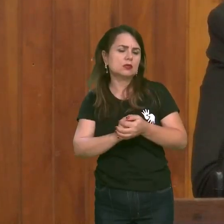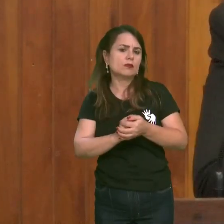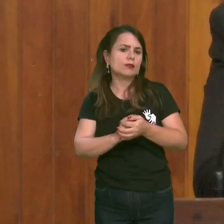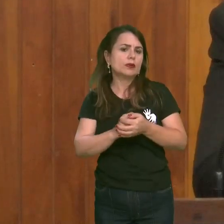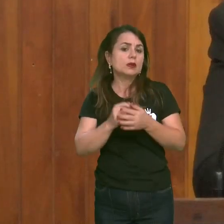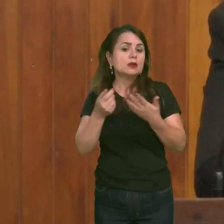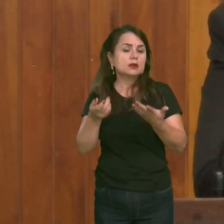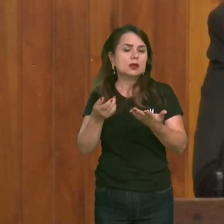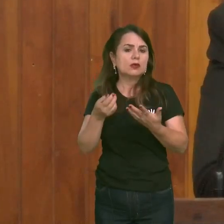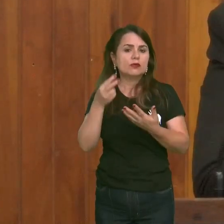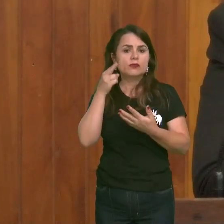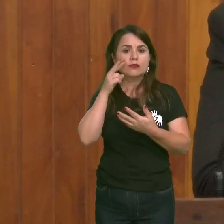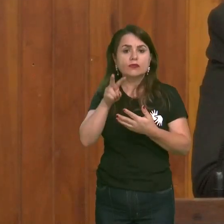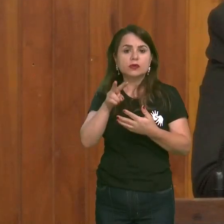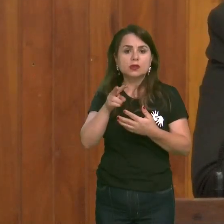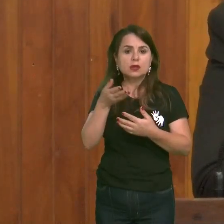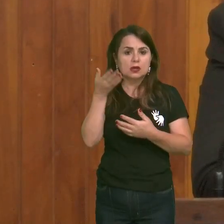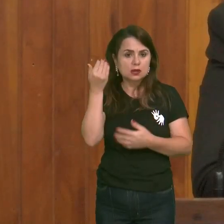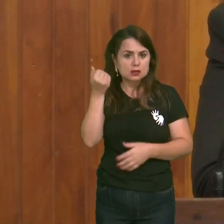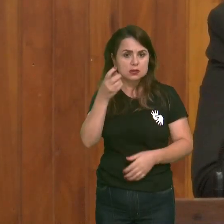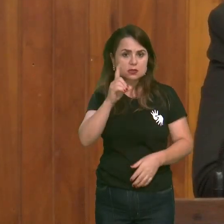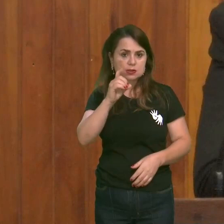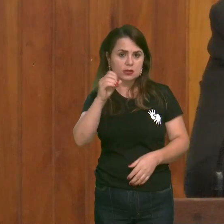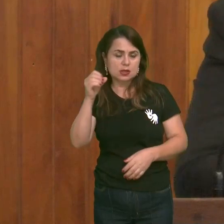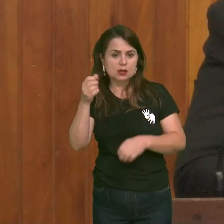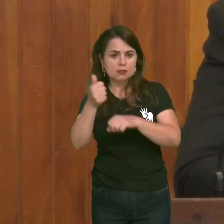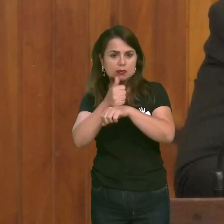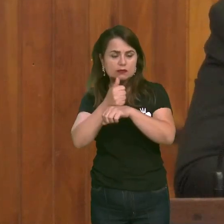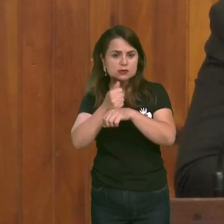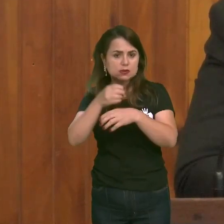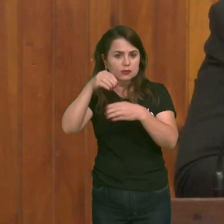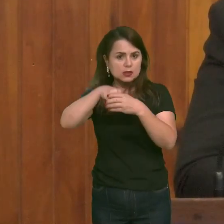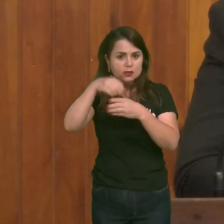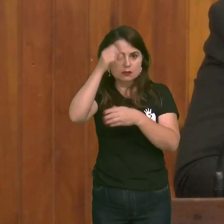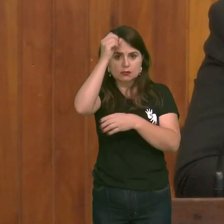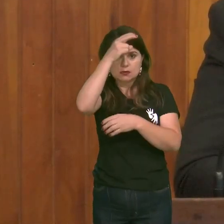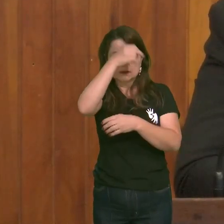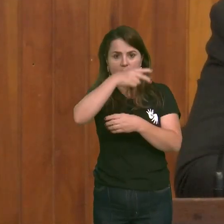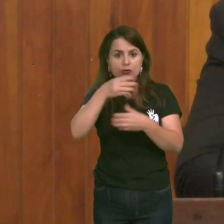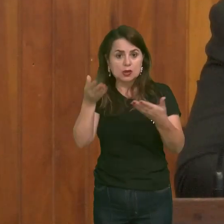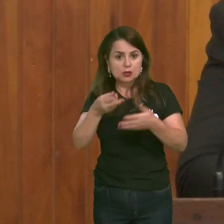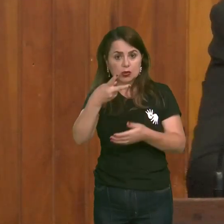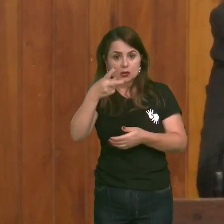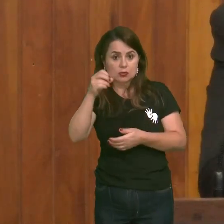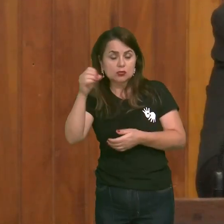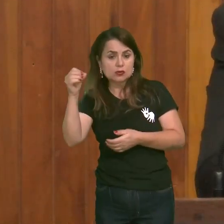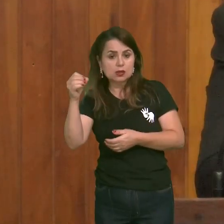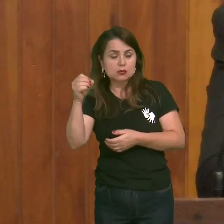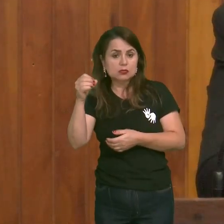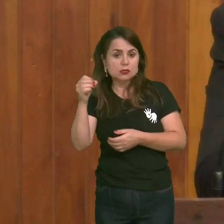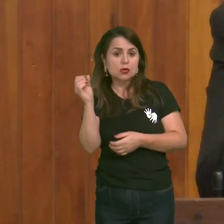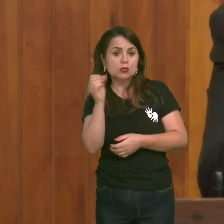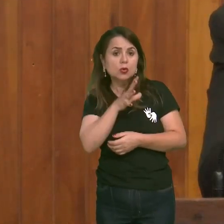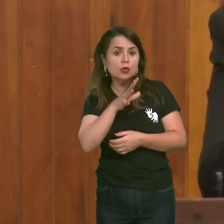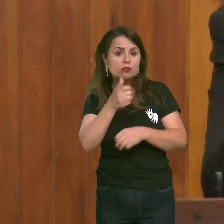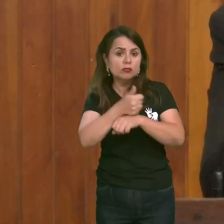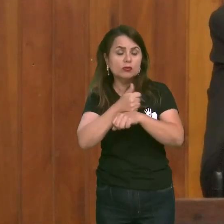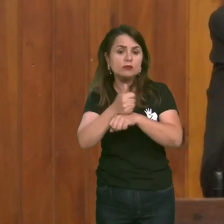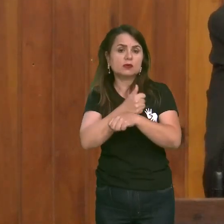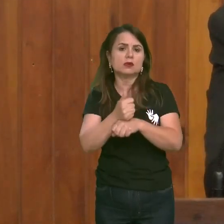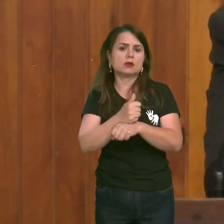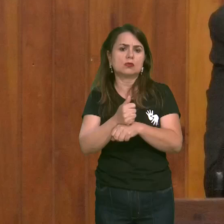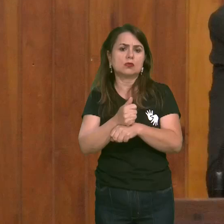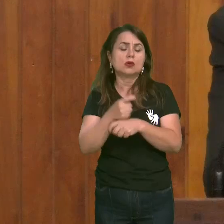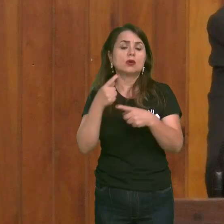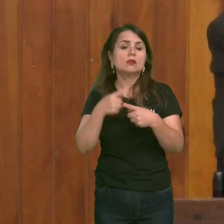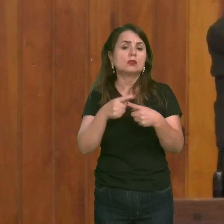100 cargos comissionados agora tem quase 200 é cargo político da maioria deles não serve para nada só para tirar o